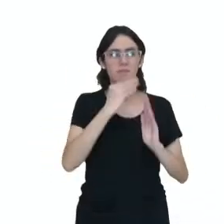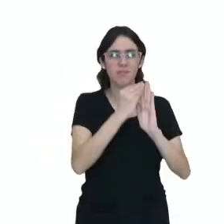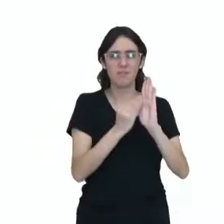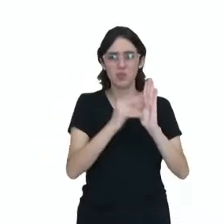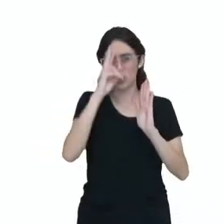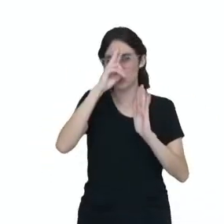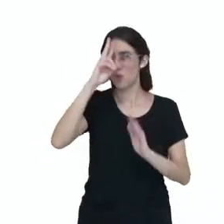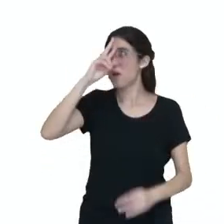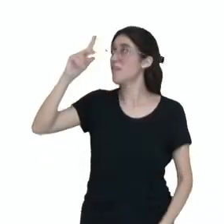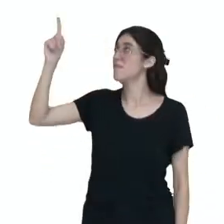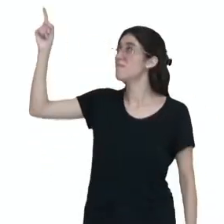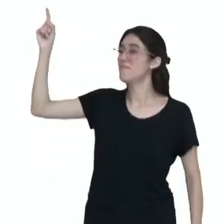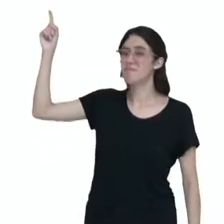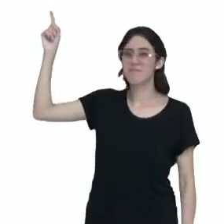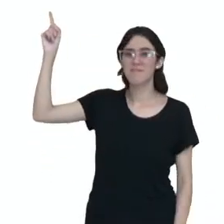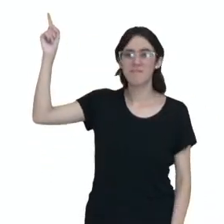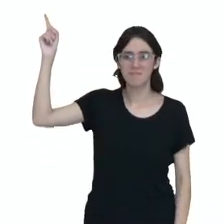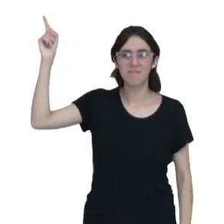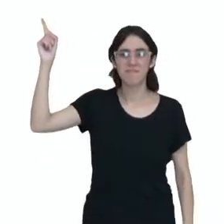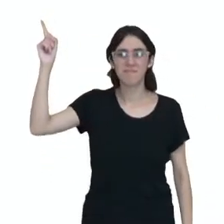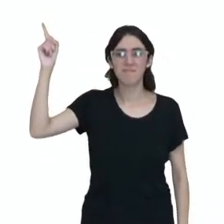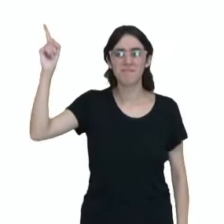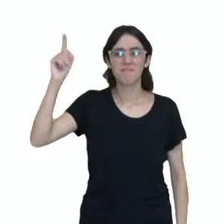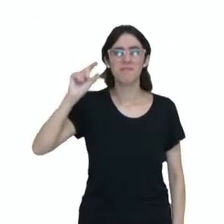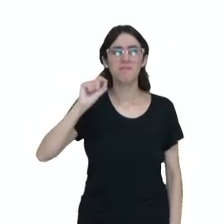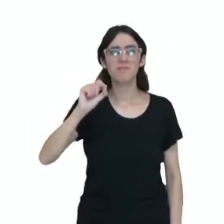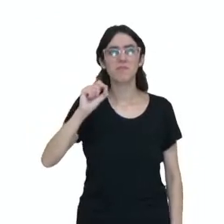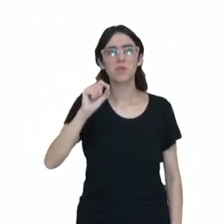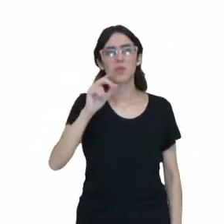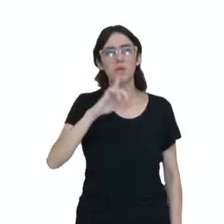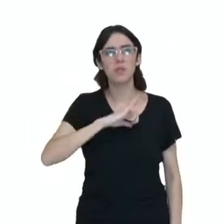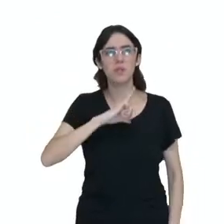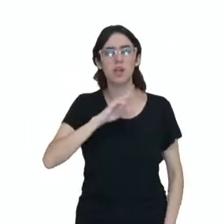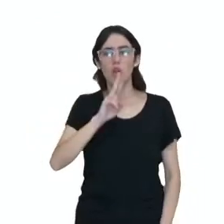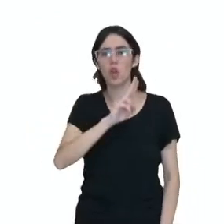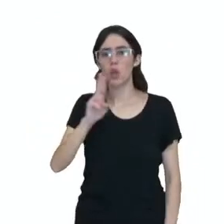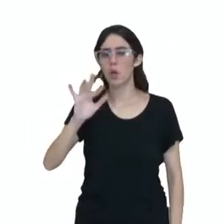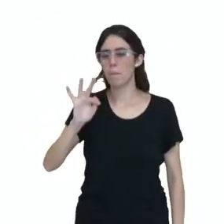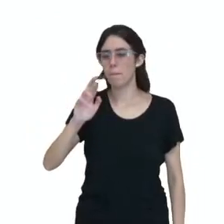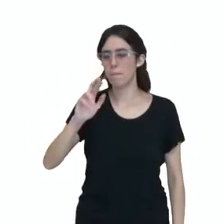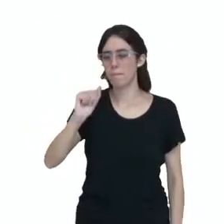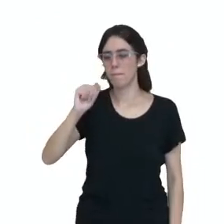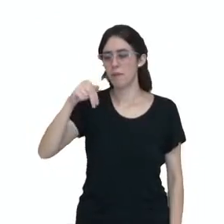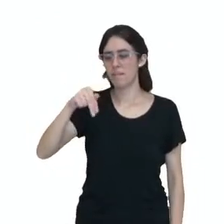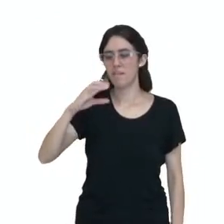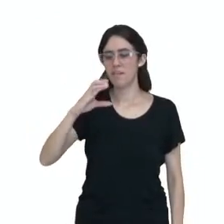nomes, carinhosamente chamada também de Francica, Francesca